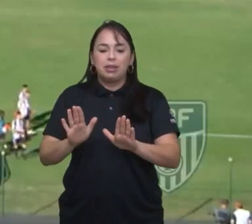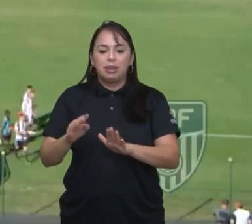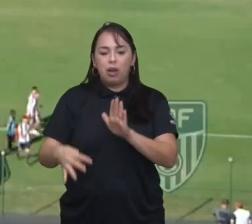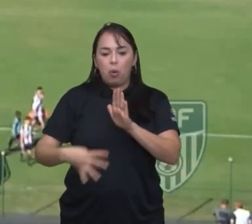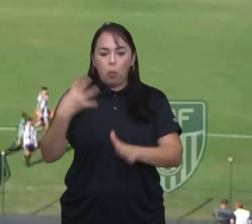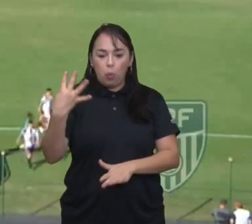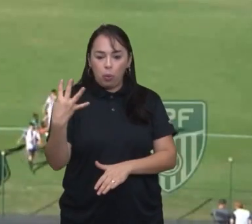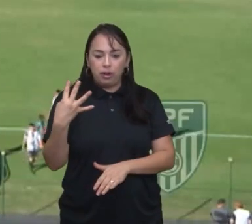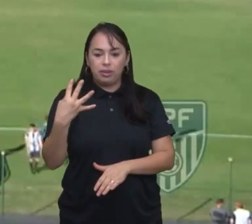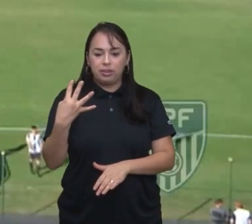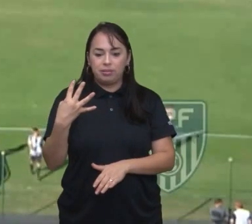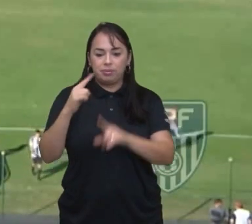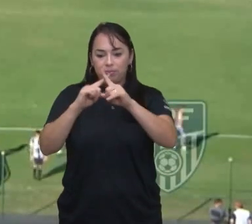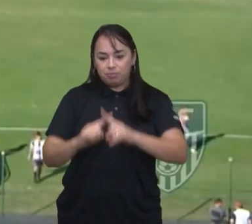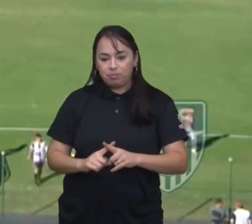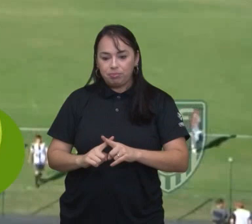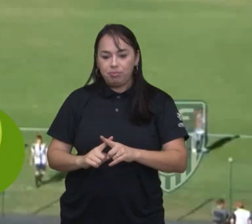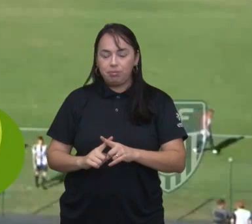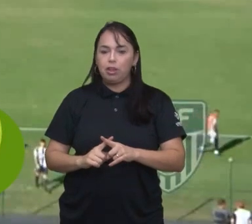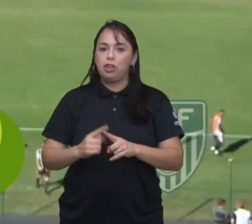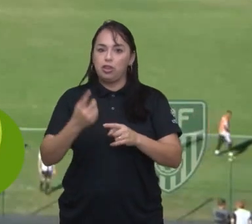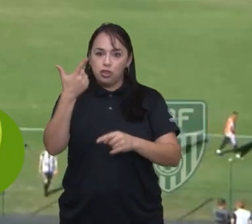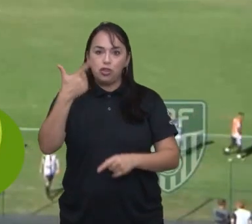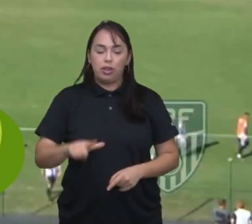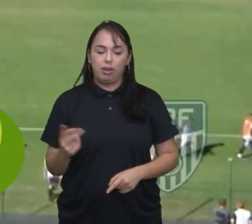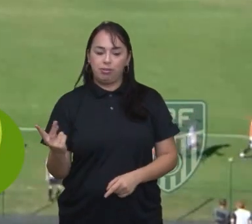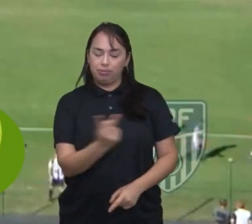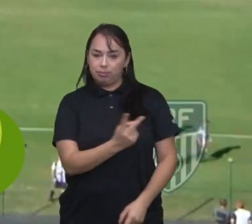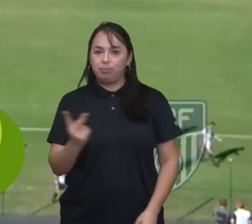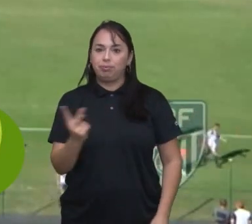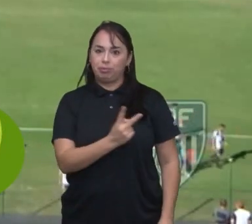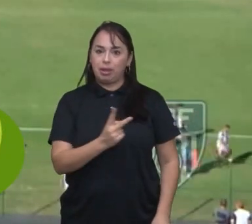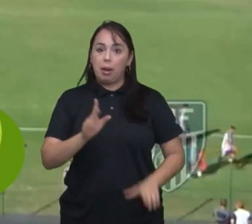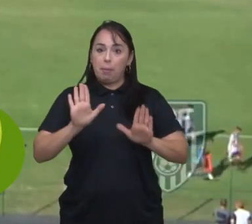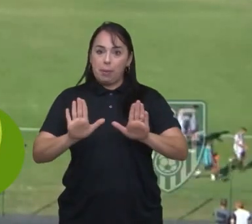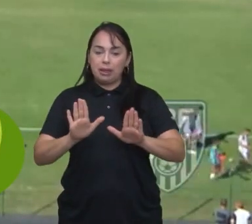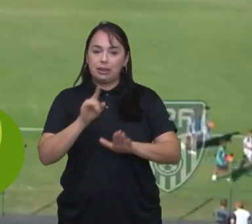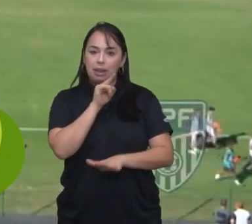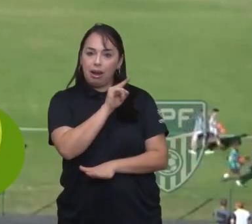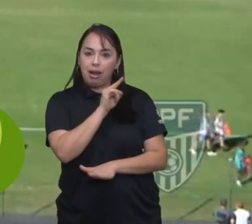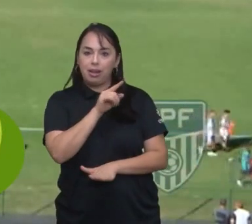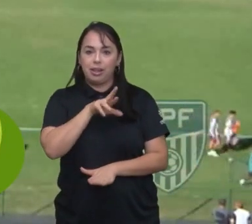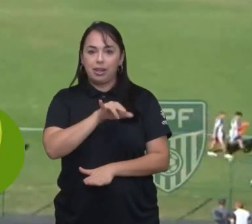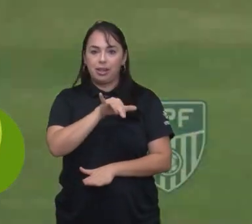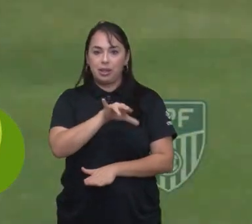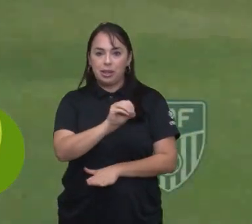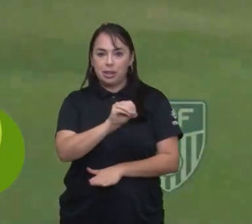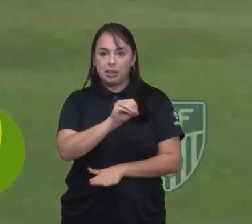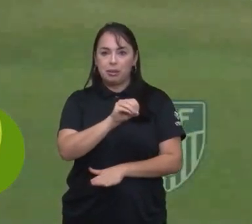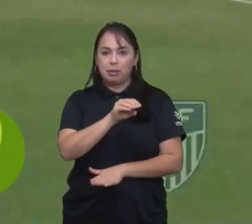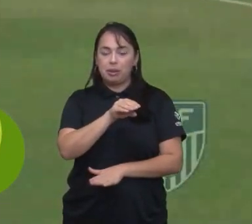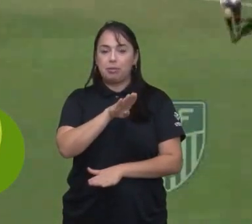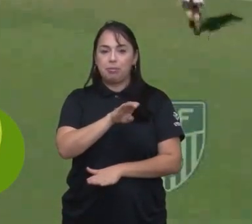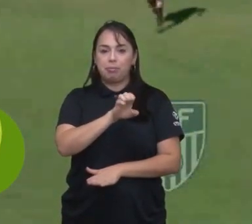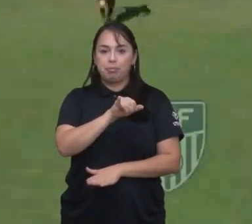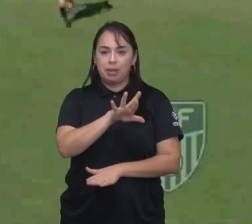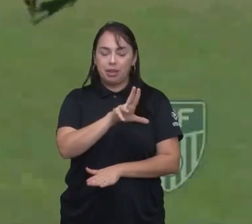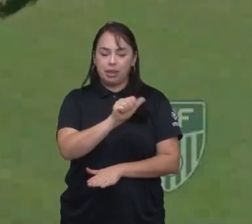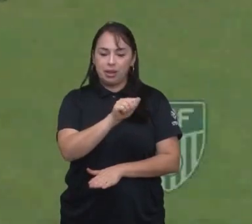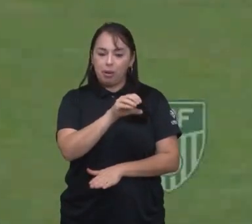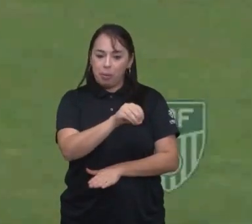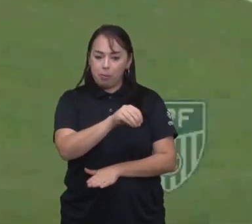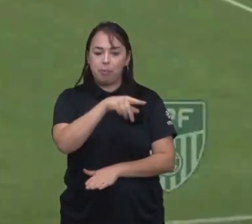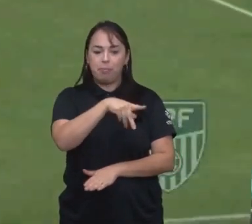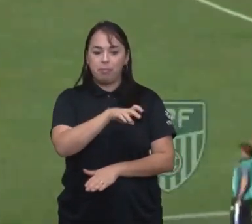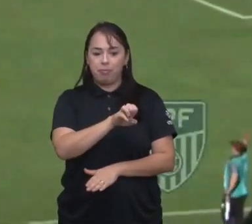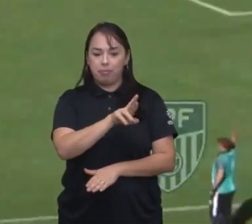rodada, novamente São José e Comercial, só que desta vez em Ribeirão Preto. Um empate deixaria a situação